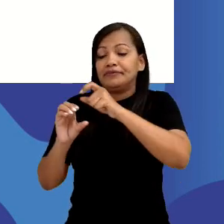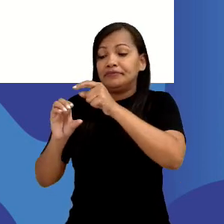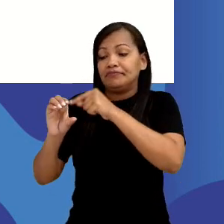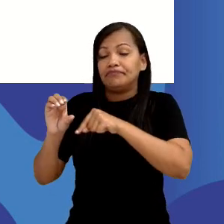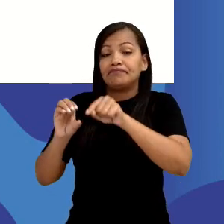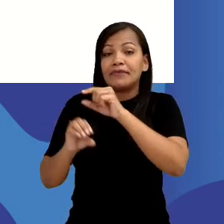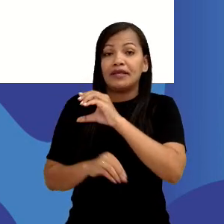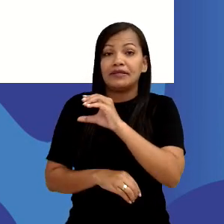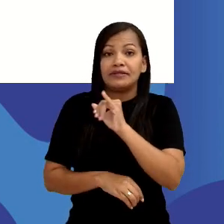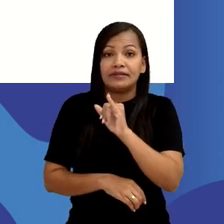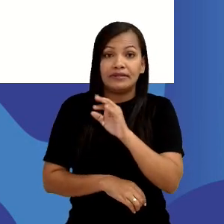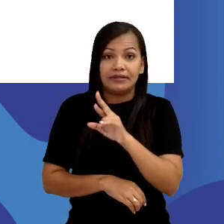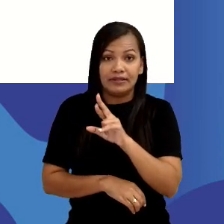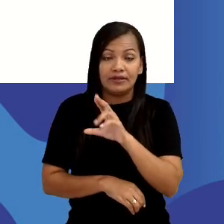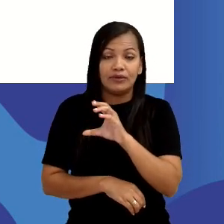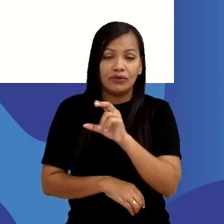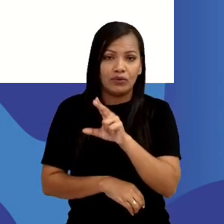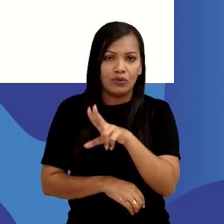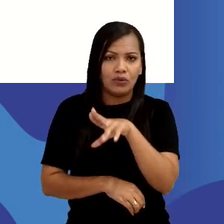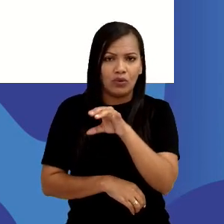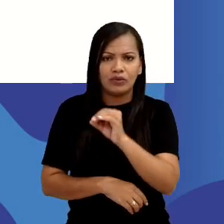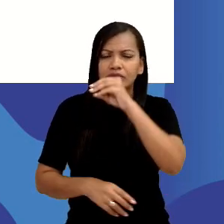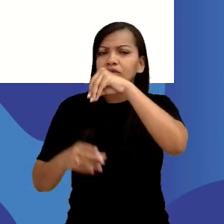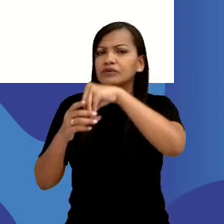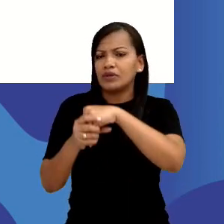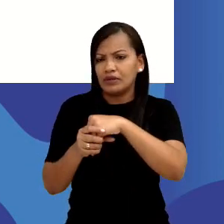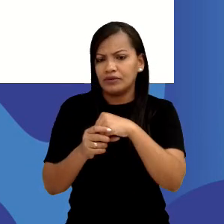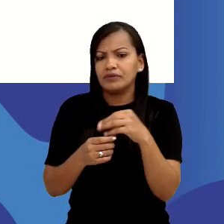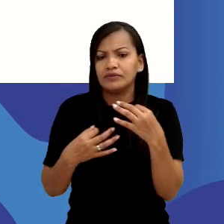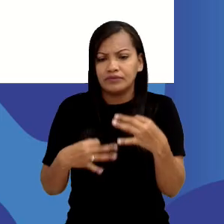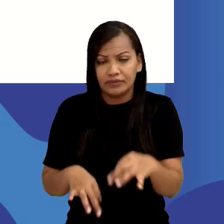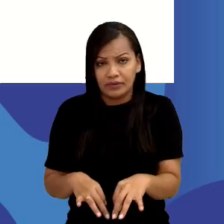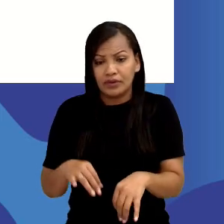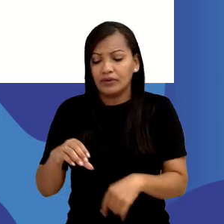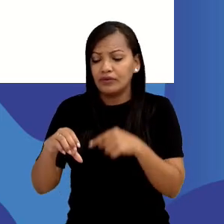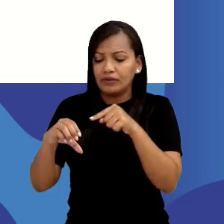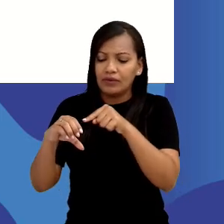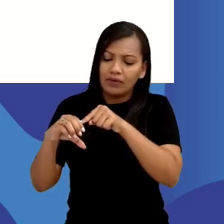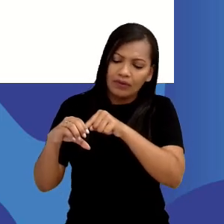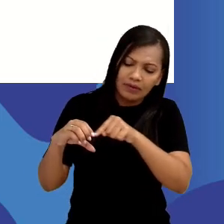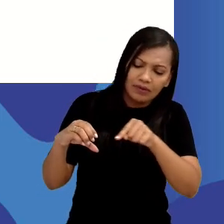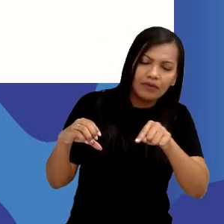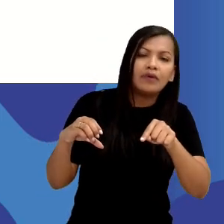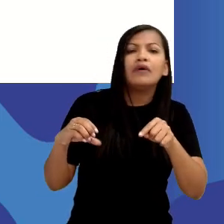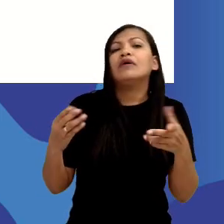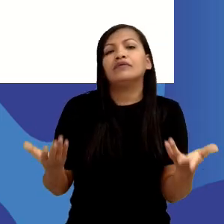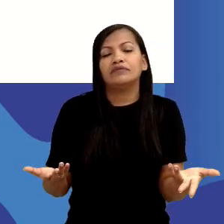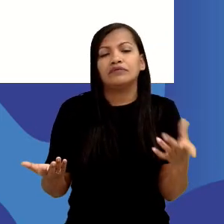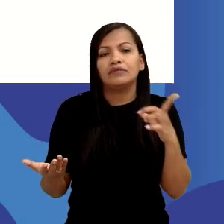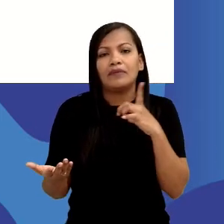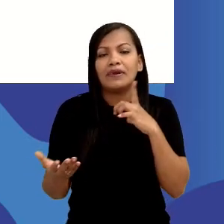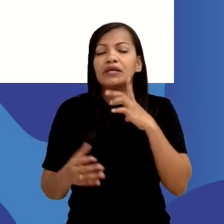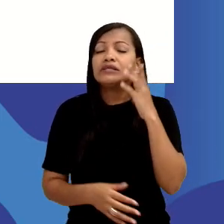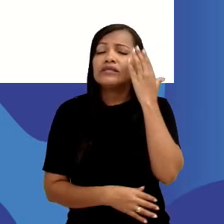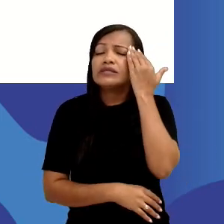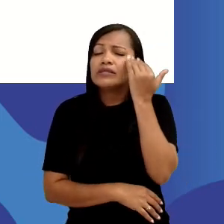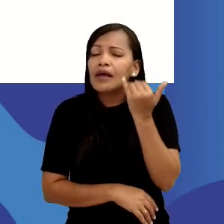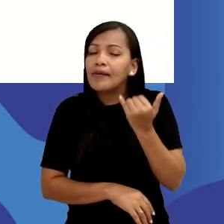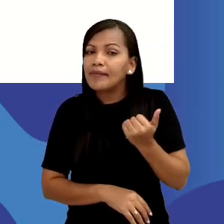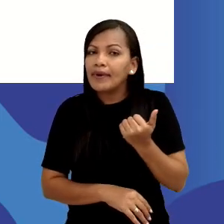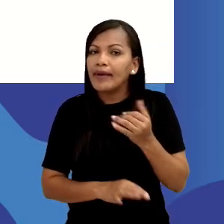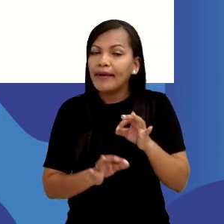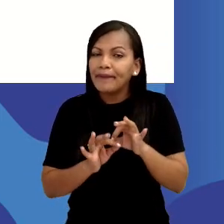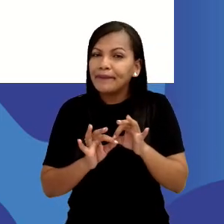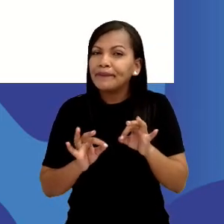por isso que o raio aí é do centro até a circunferência, ok? Então, para determinar a medida da área do